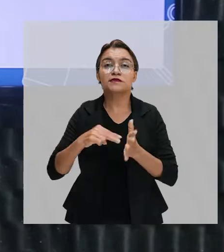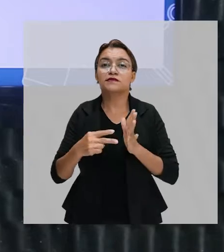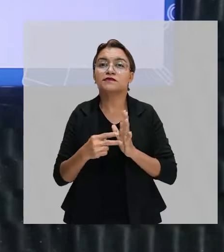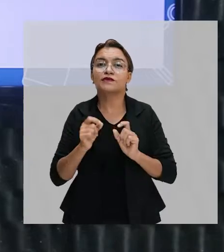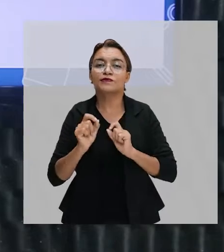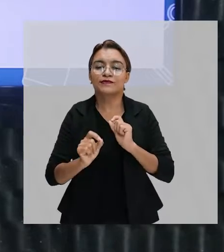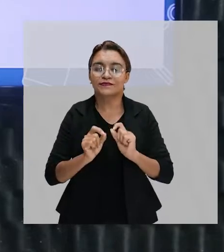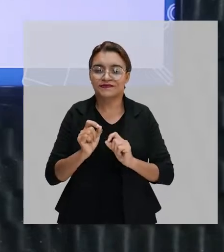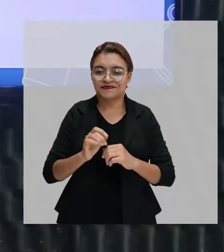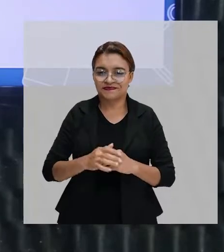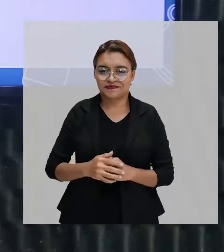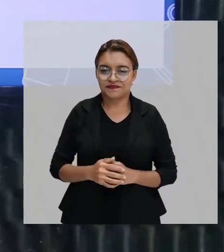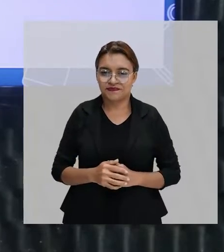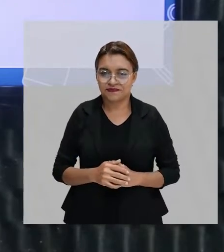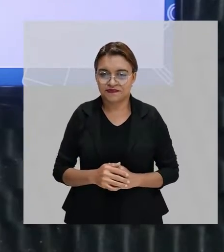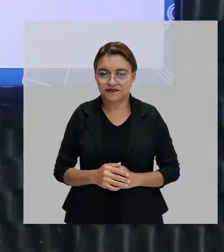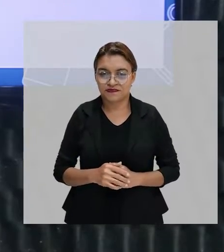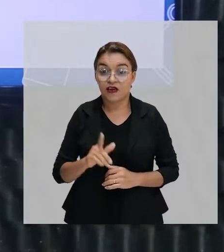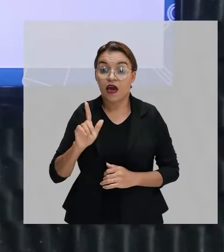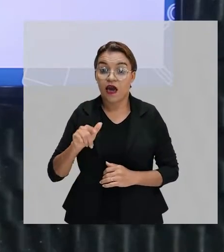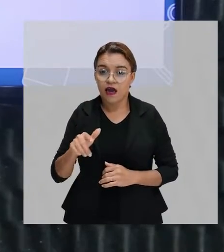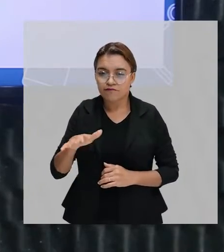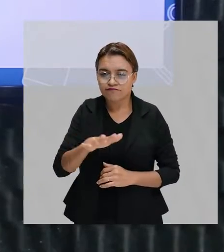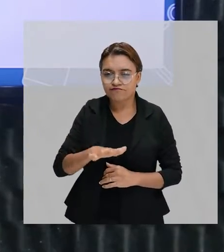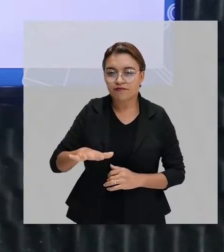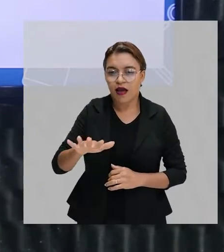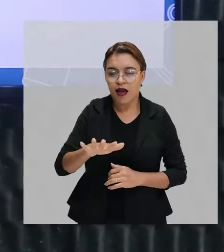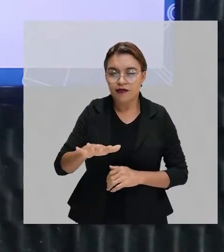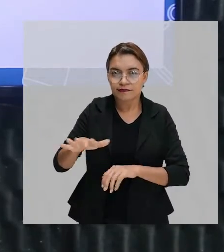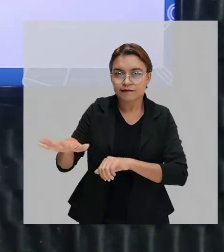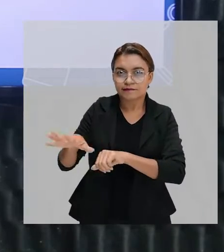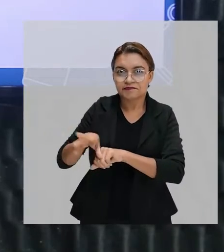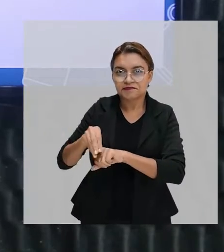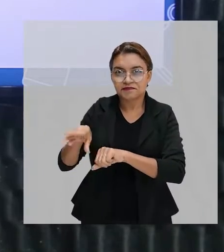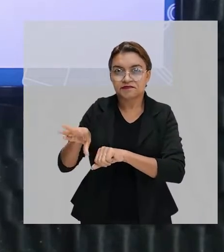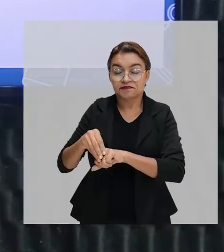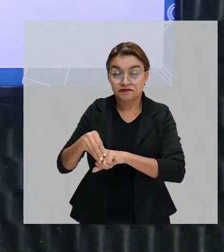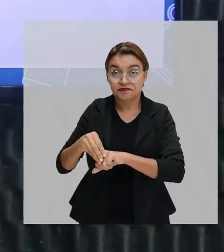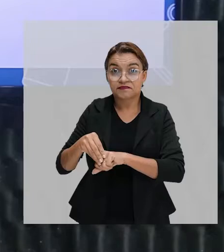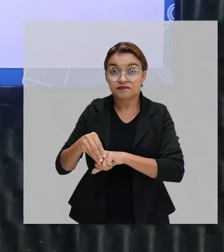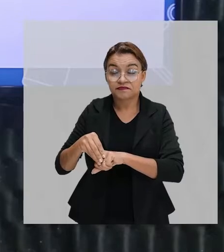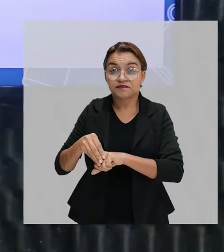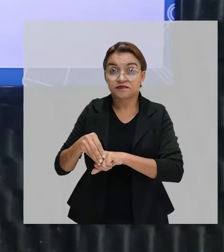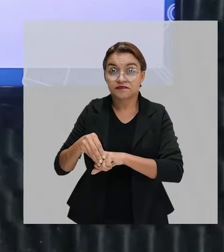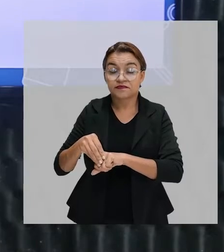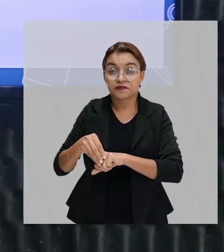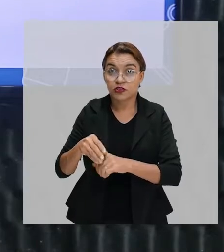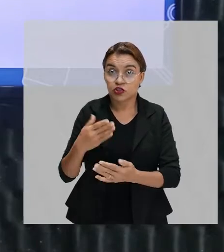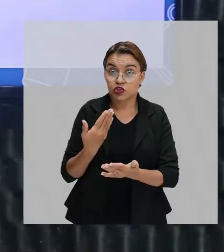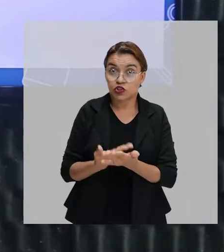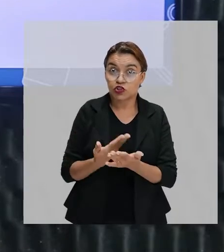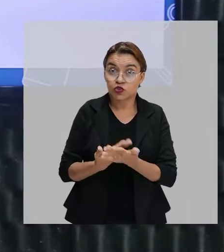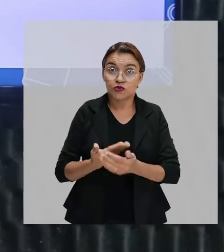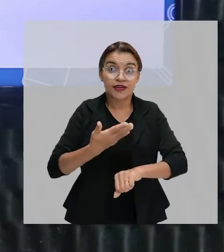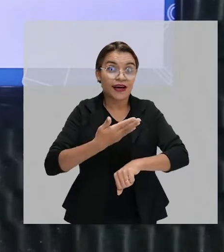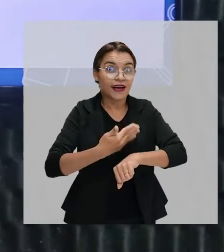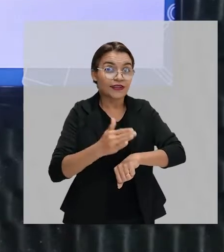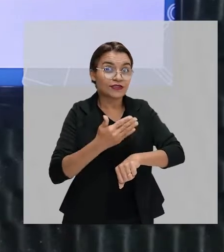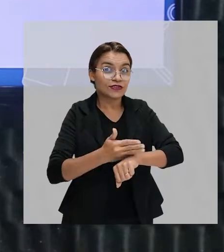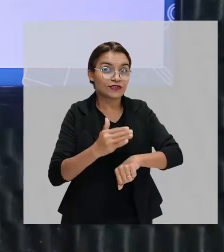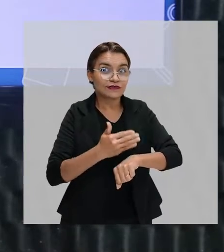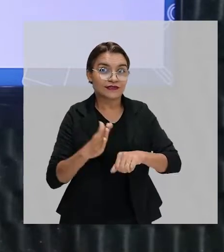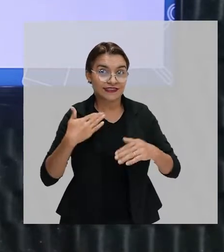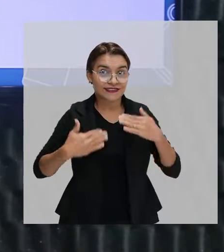a educação física é a área de conhecimento ligada ao estudo das atividades